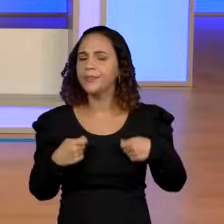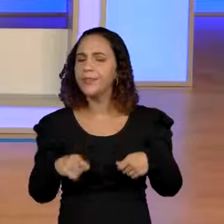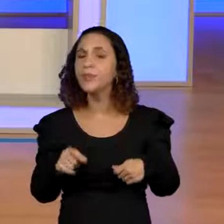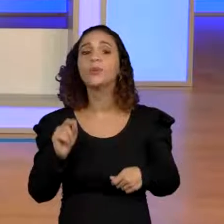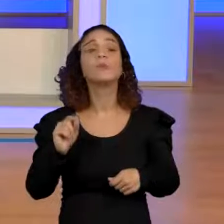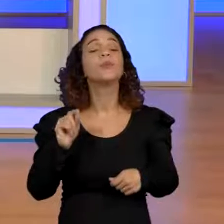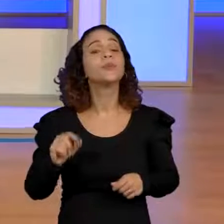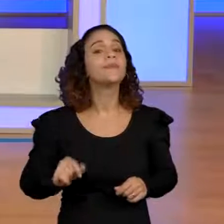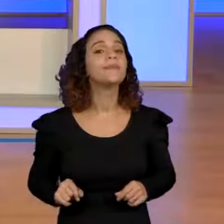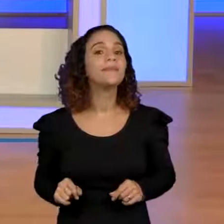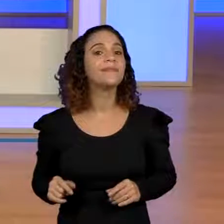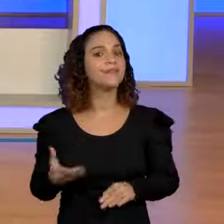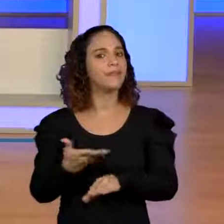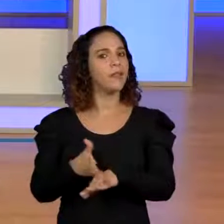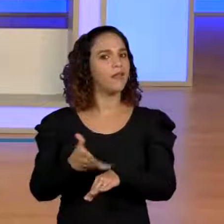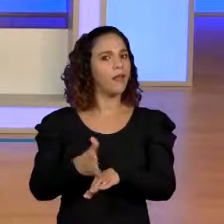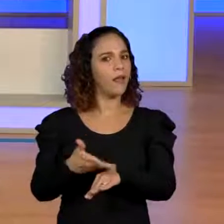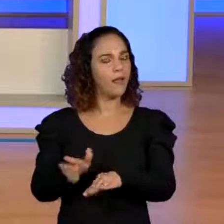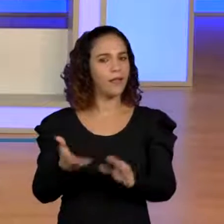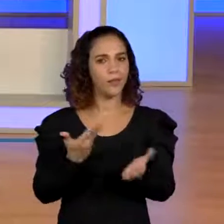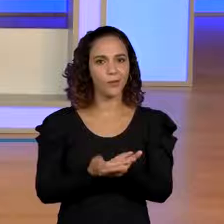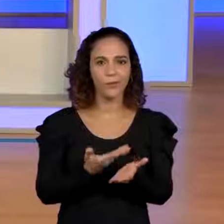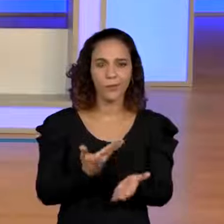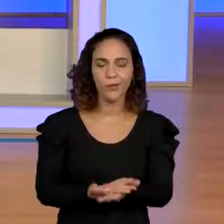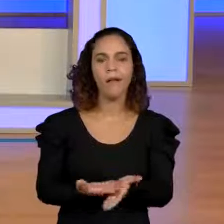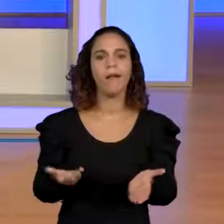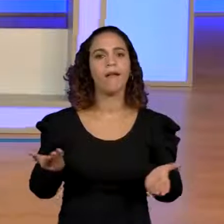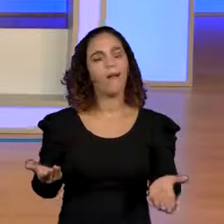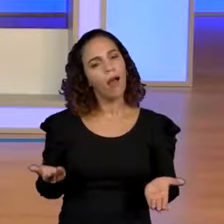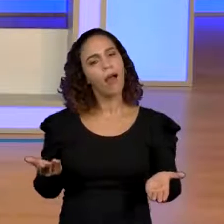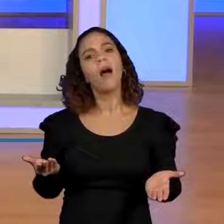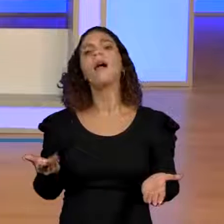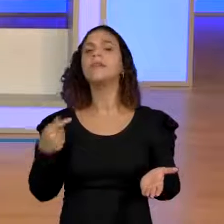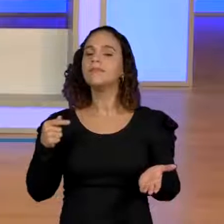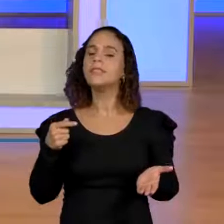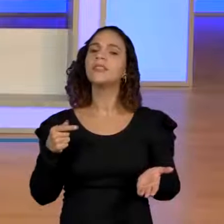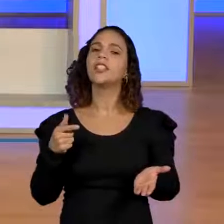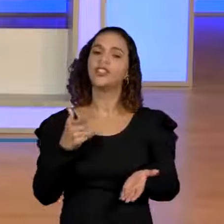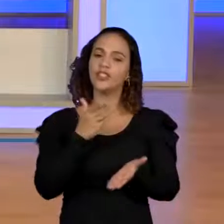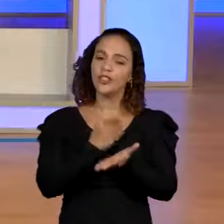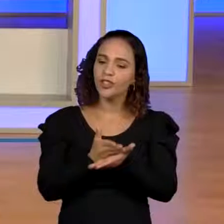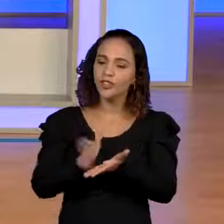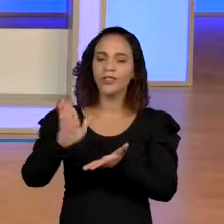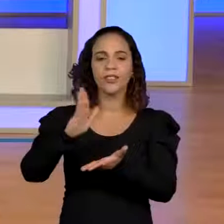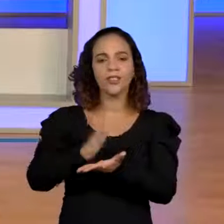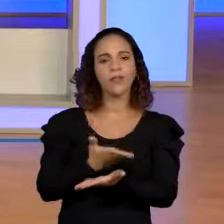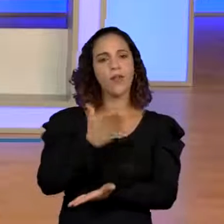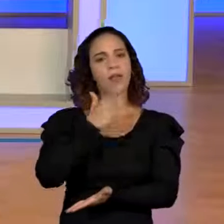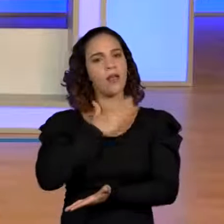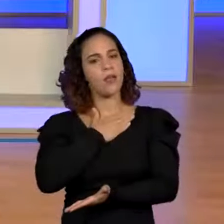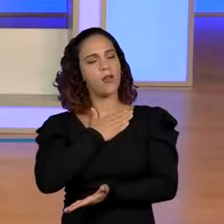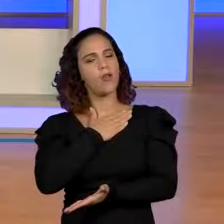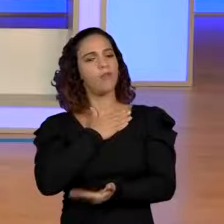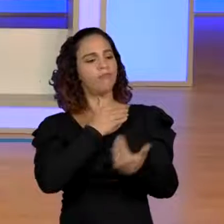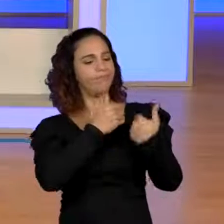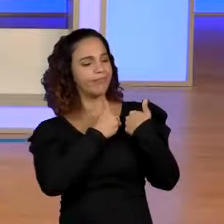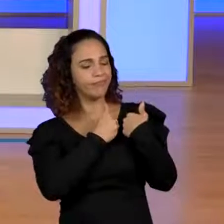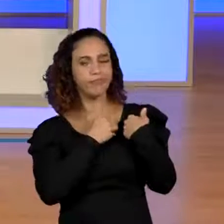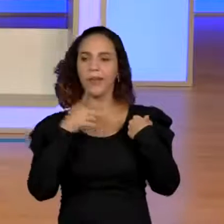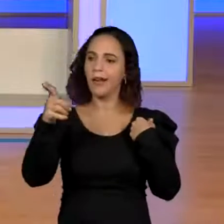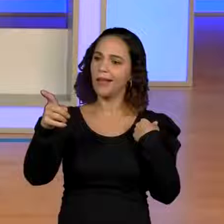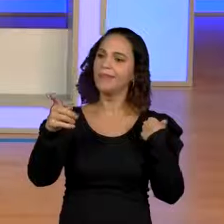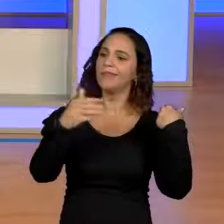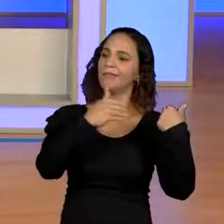quê? Treinar, estudar, dividir todas as partes, saber qual é a minha fala, a fala dos personagens, criar